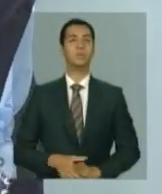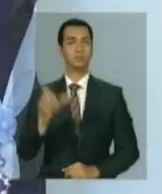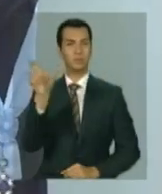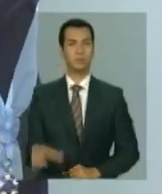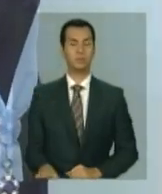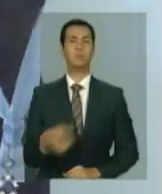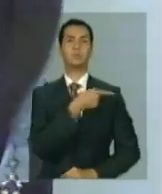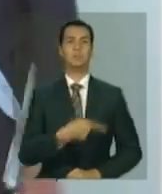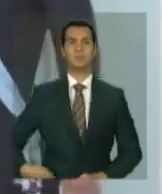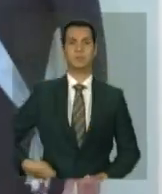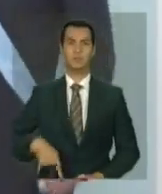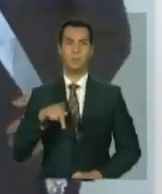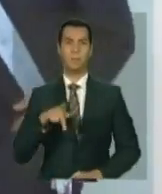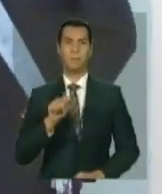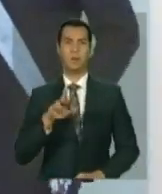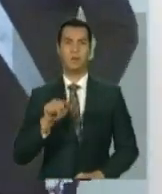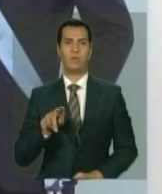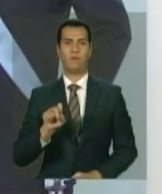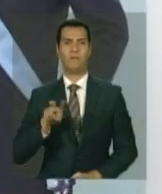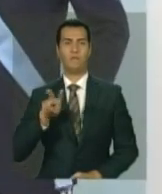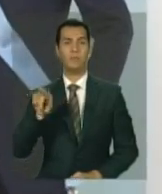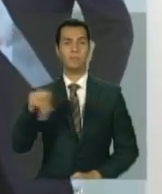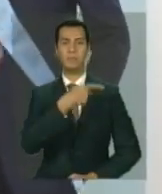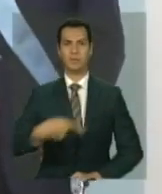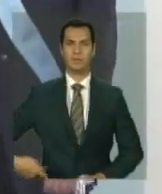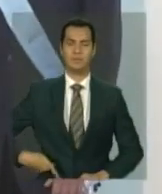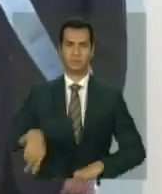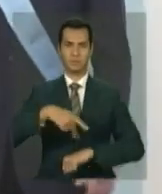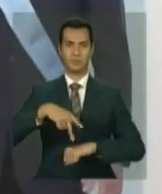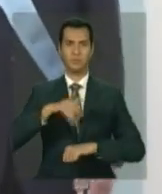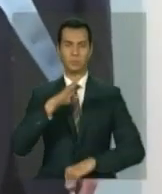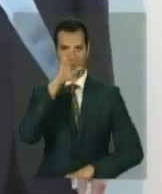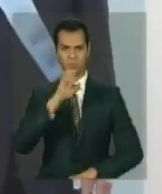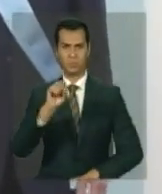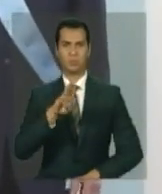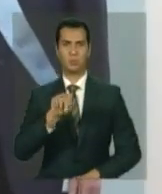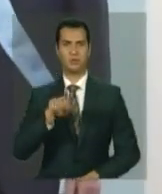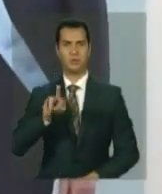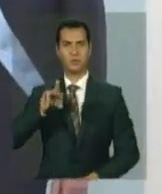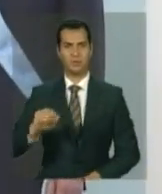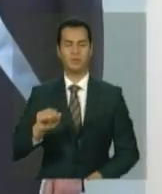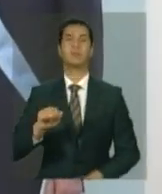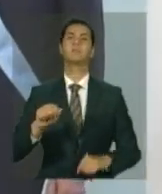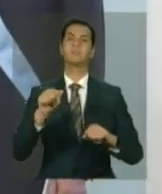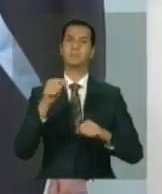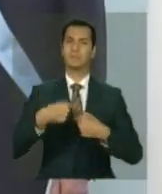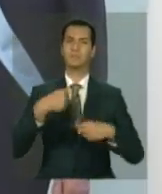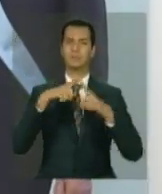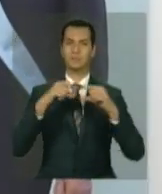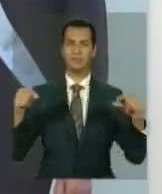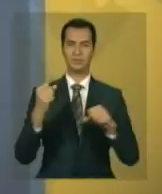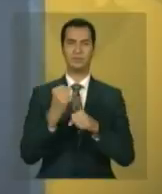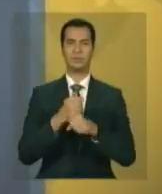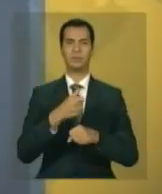Parvanov, Presidente da República da Bulgária, Brasília, 1º de outubro de 2011.